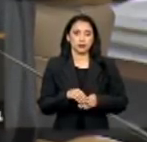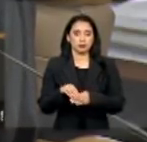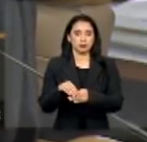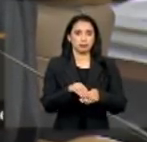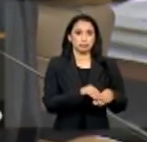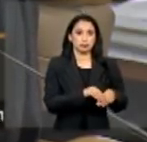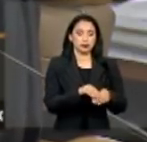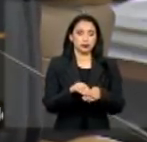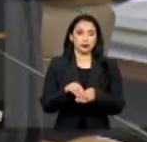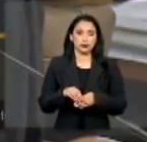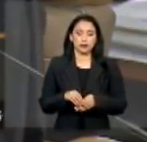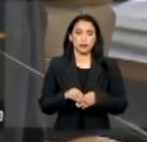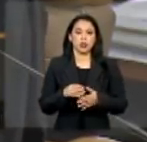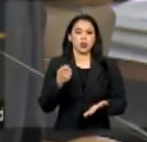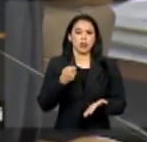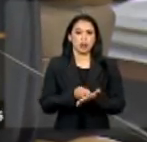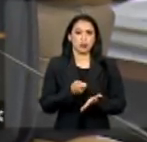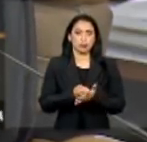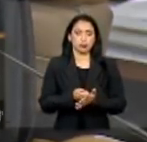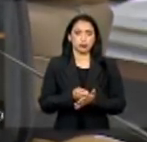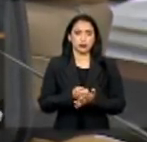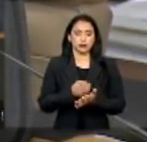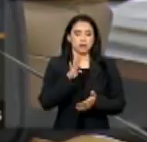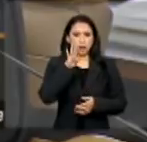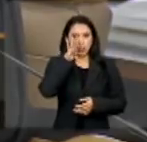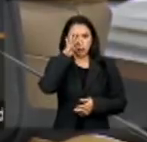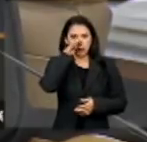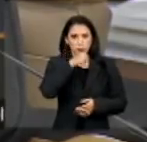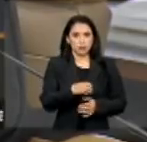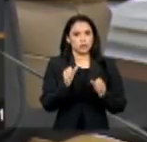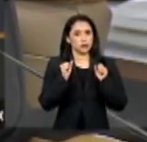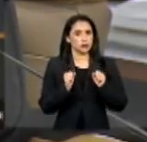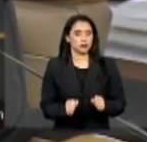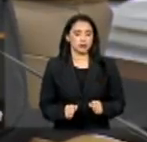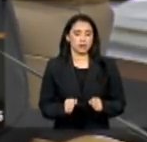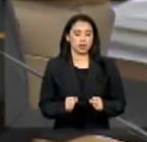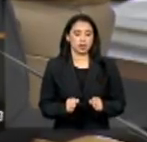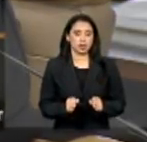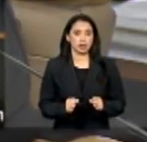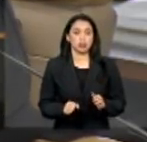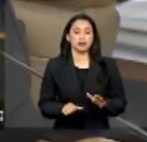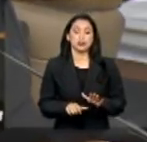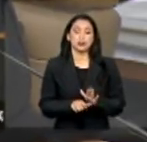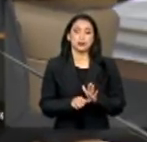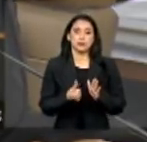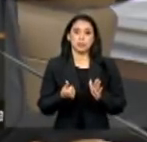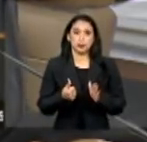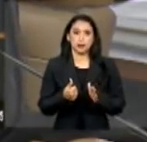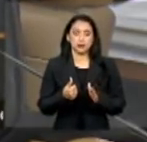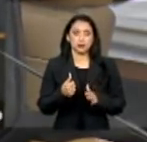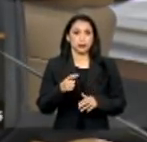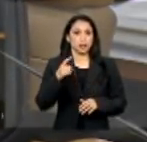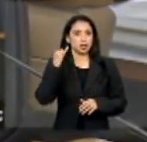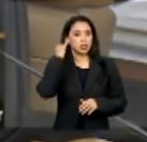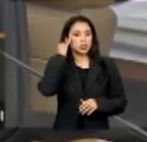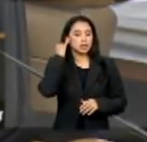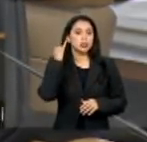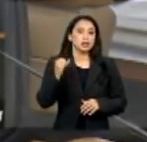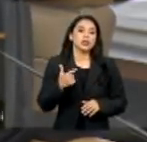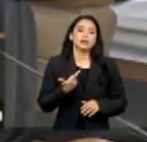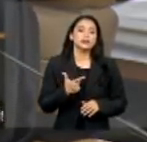abuso de poder pelo menos num primeiro plano não se está